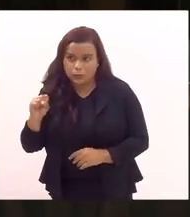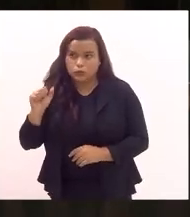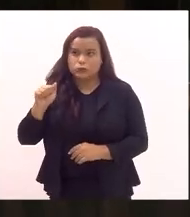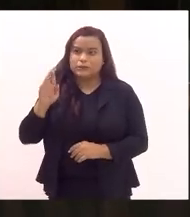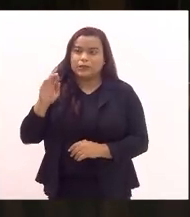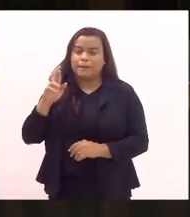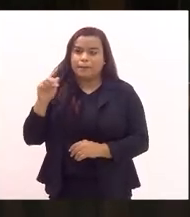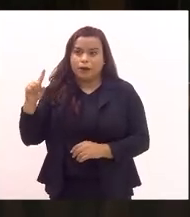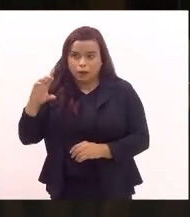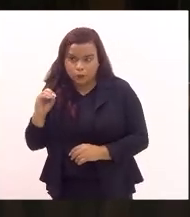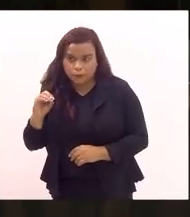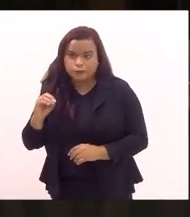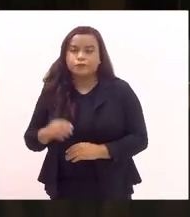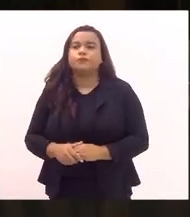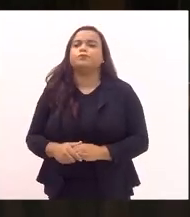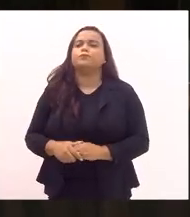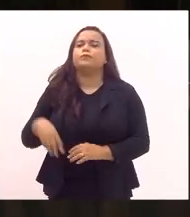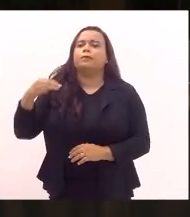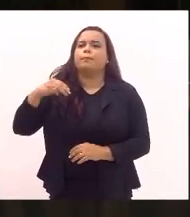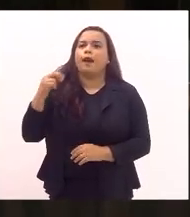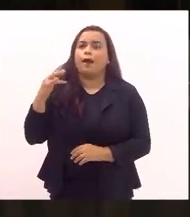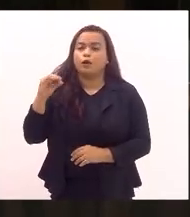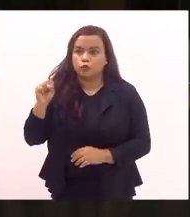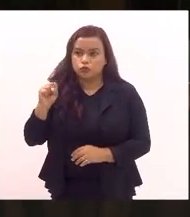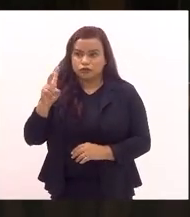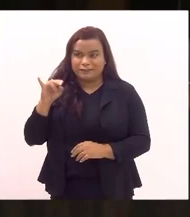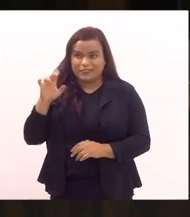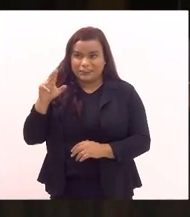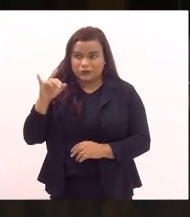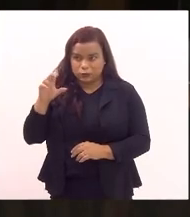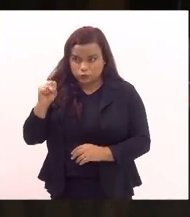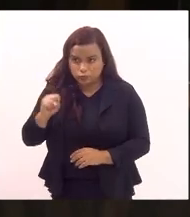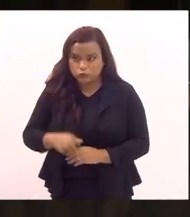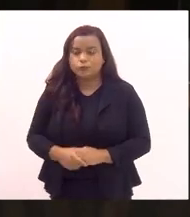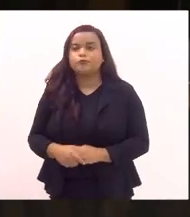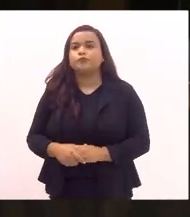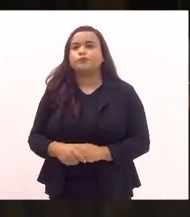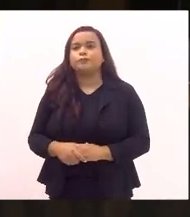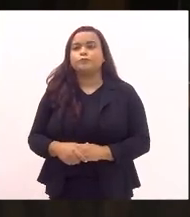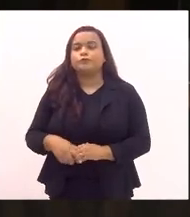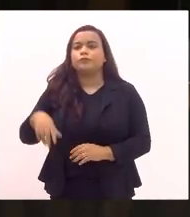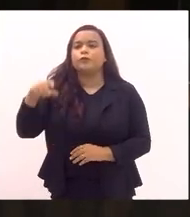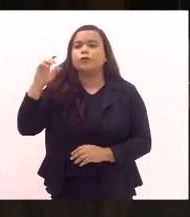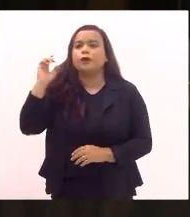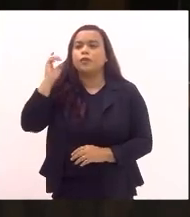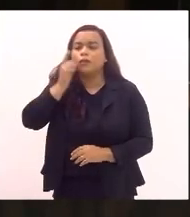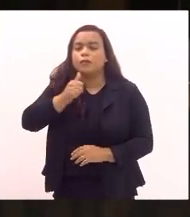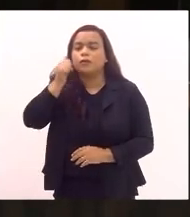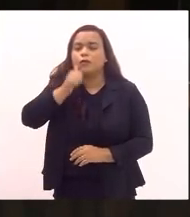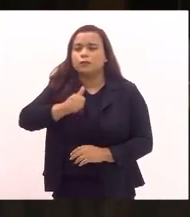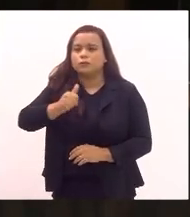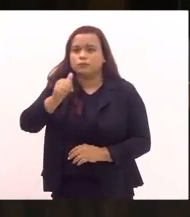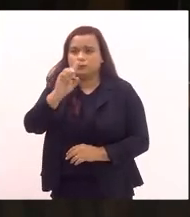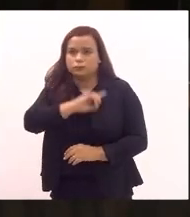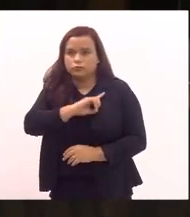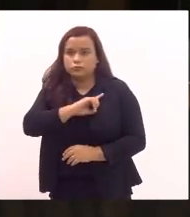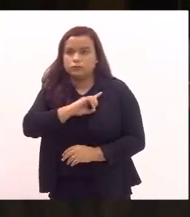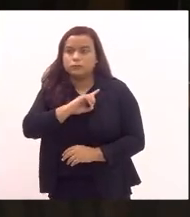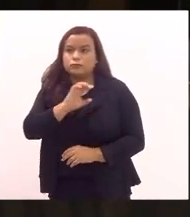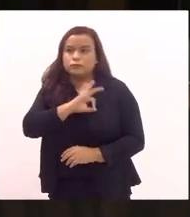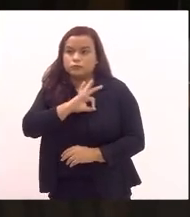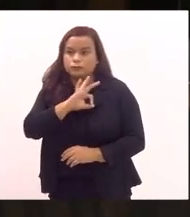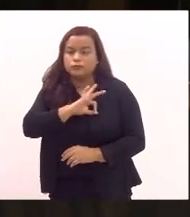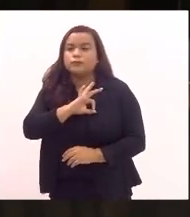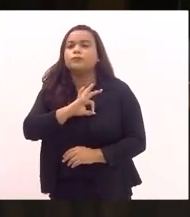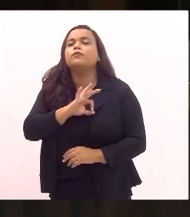Deputado Marcos Abrahão Deputado Marcus Vinicius Deputado Marcus Vinicius heptada Martha Rocha tá da